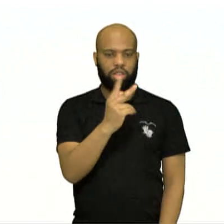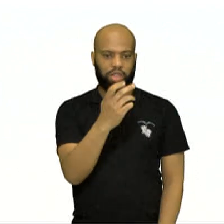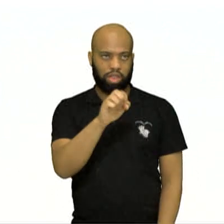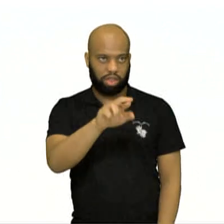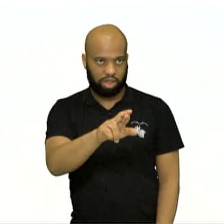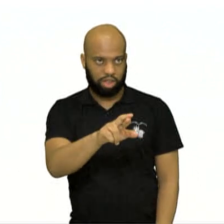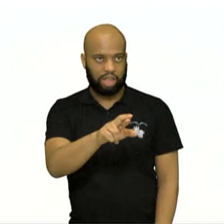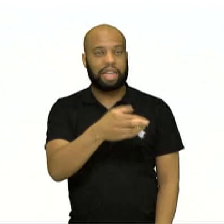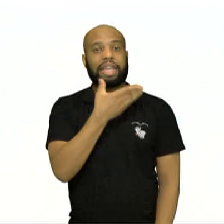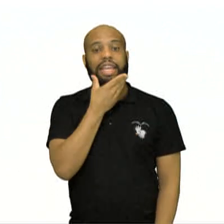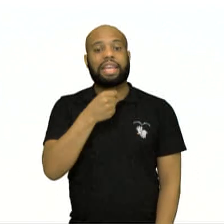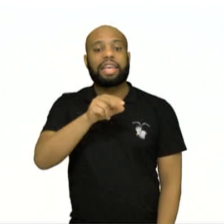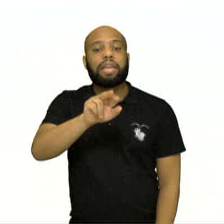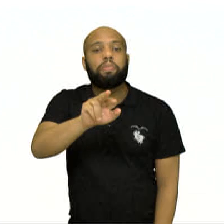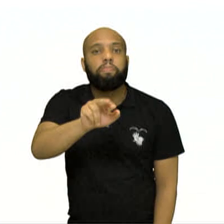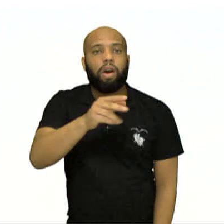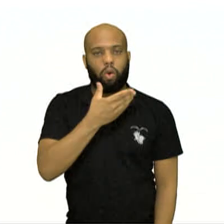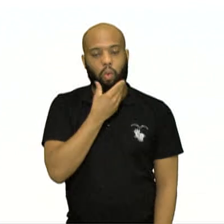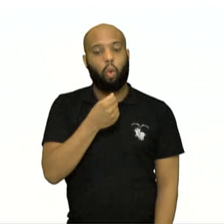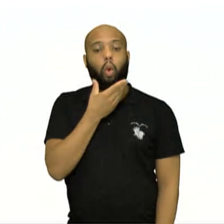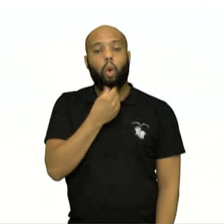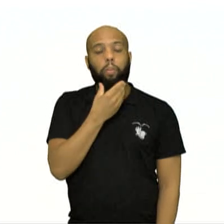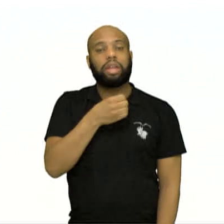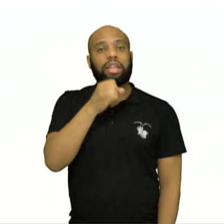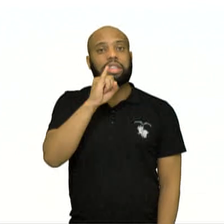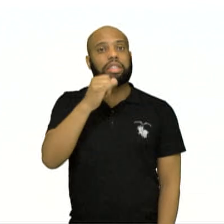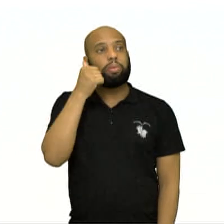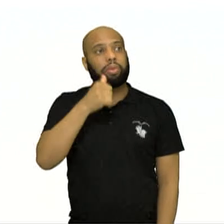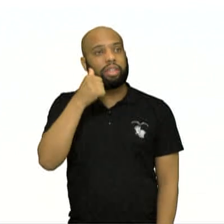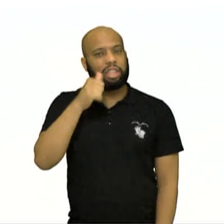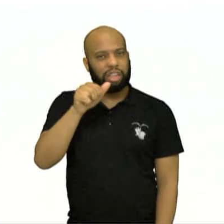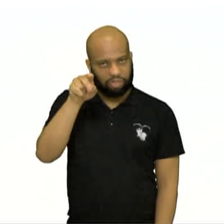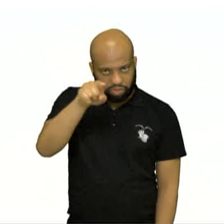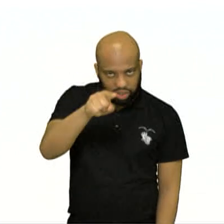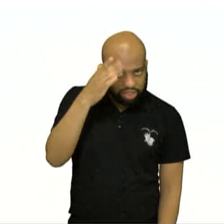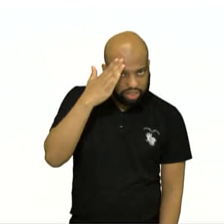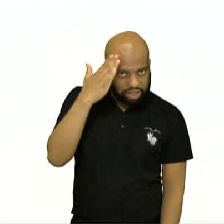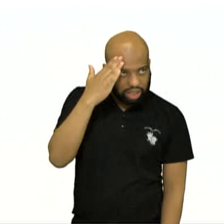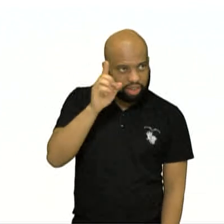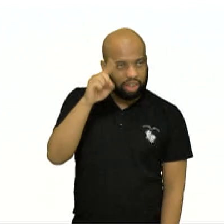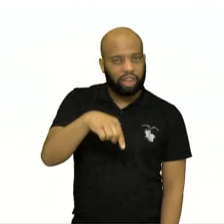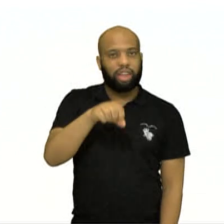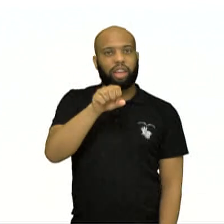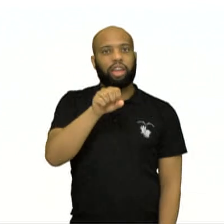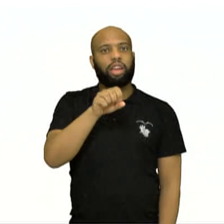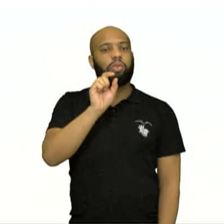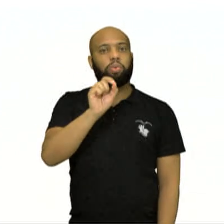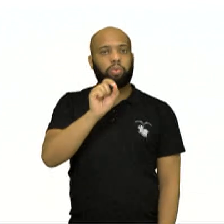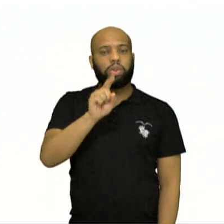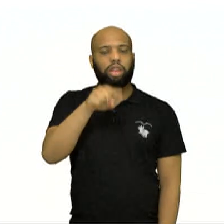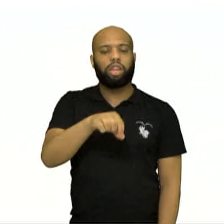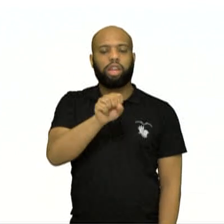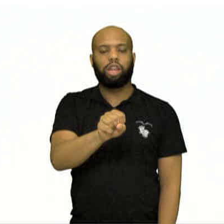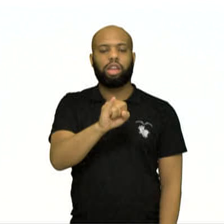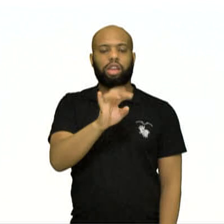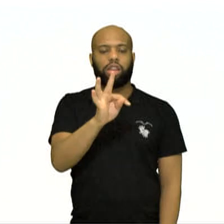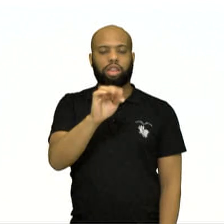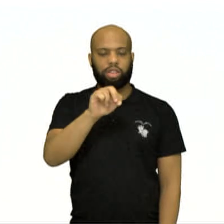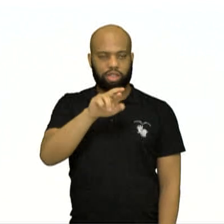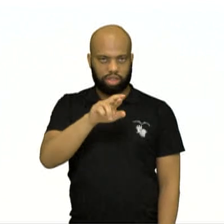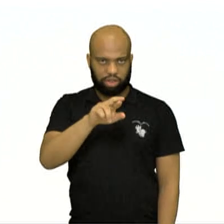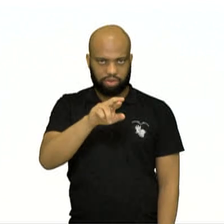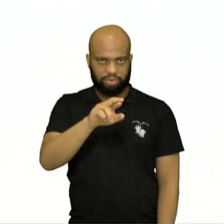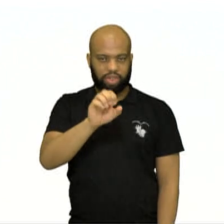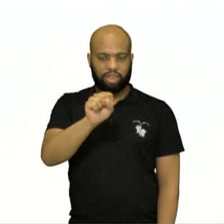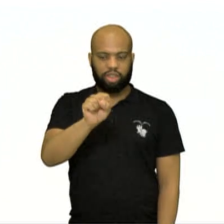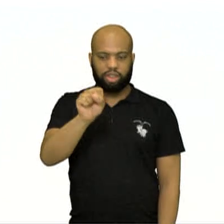no masculino, on male. Se fosse feminino, você se lembra como seria? Seria sister.